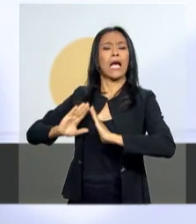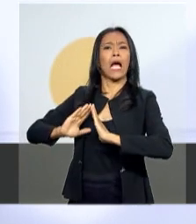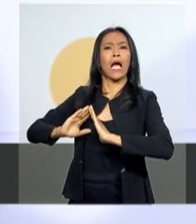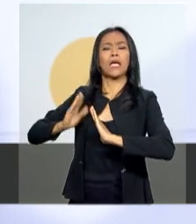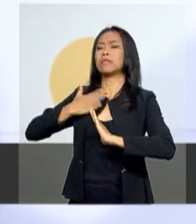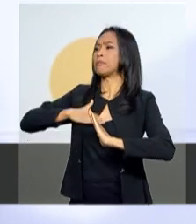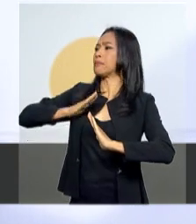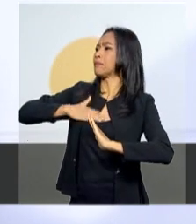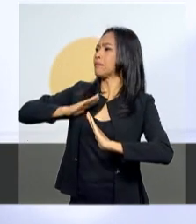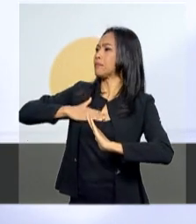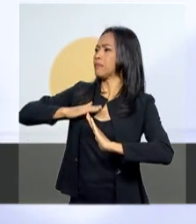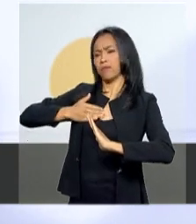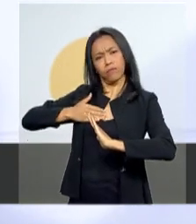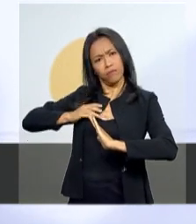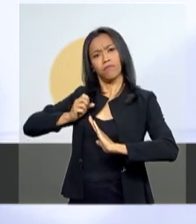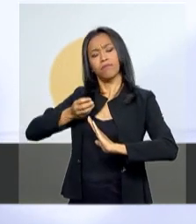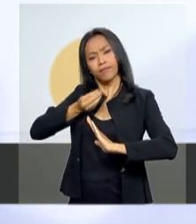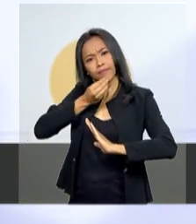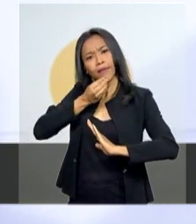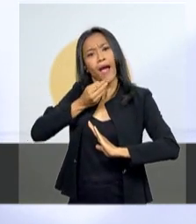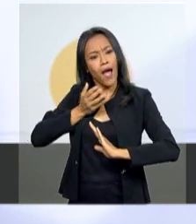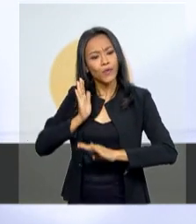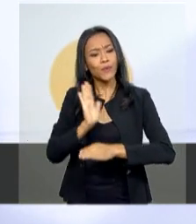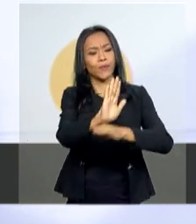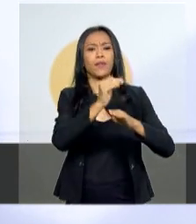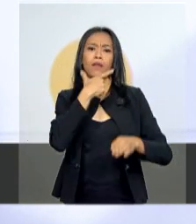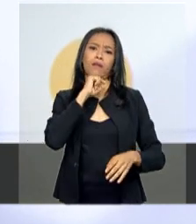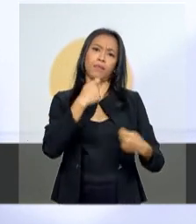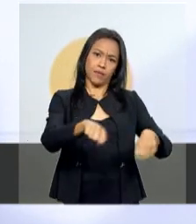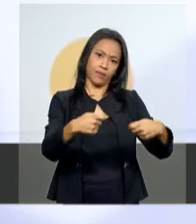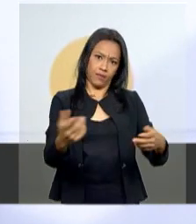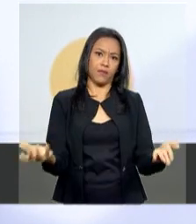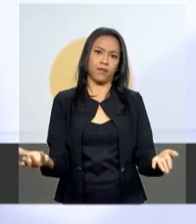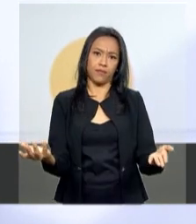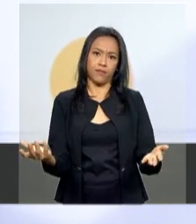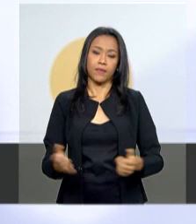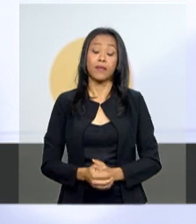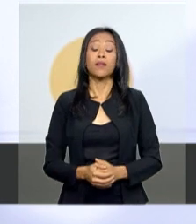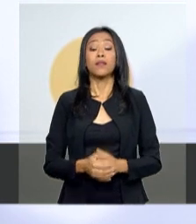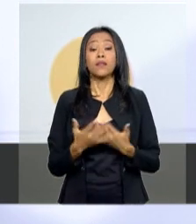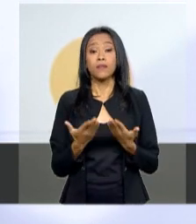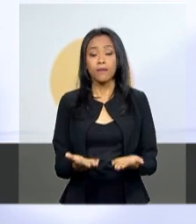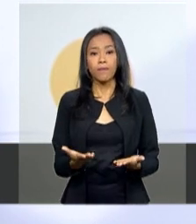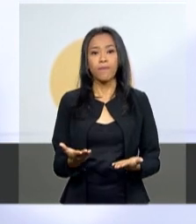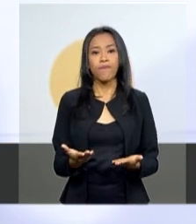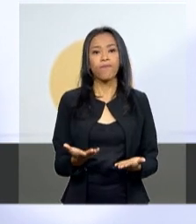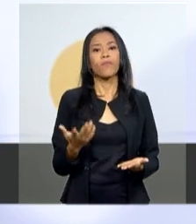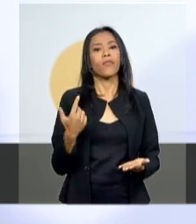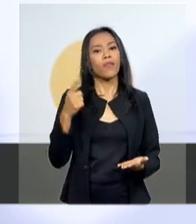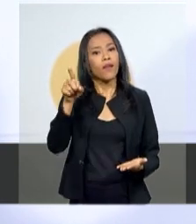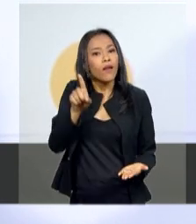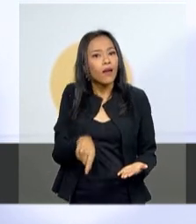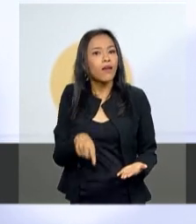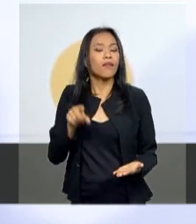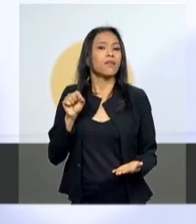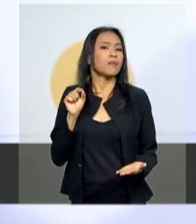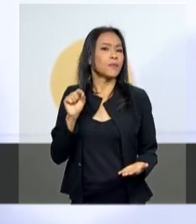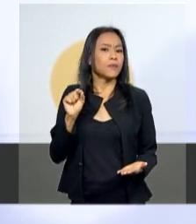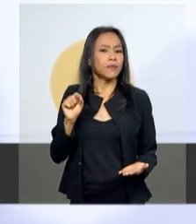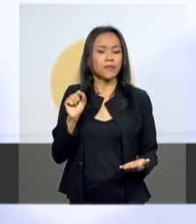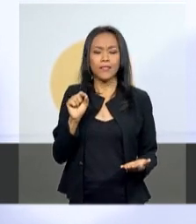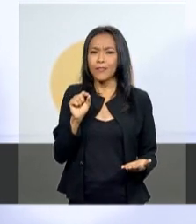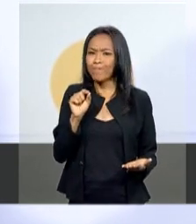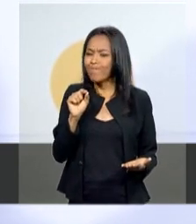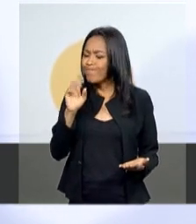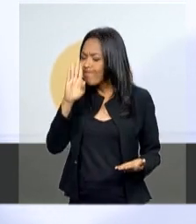e ajudar a quem mais precisa né eu tenho impressão que esta também é fundamental